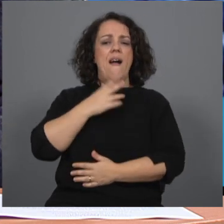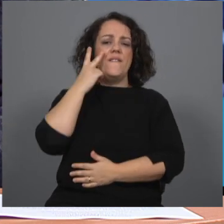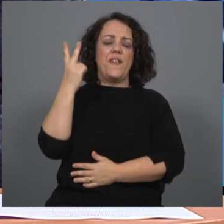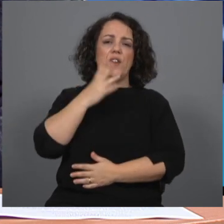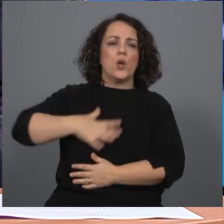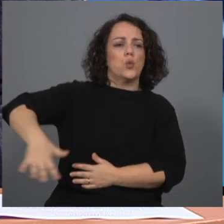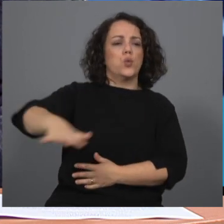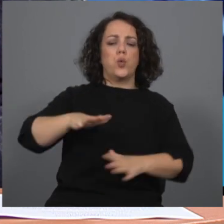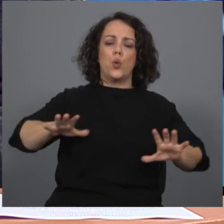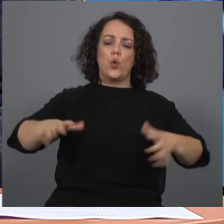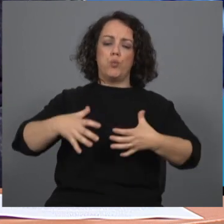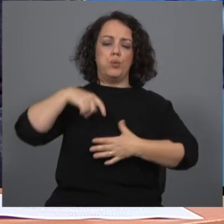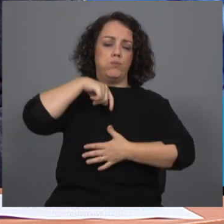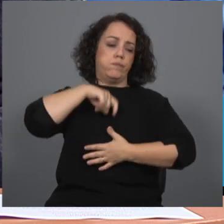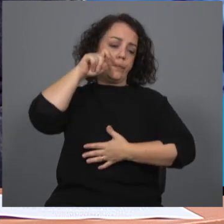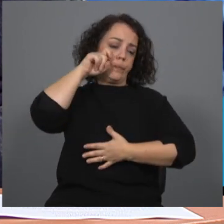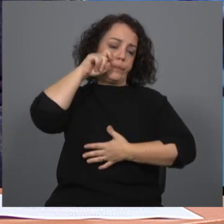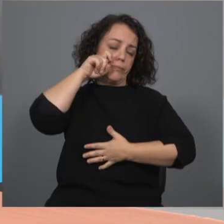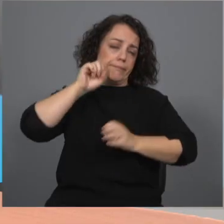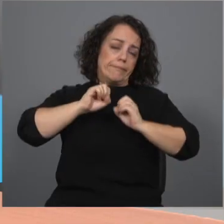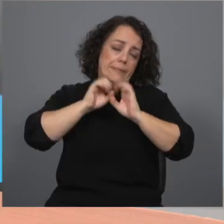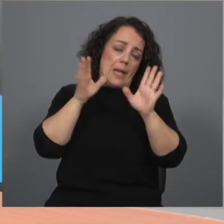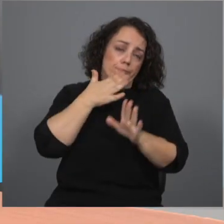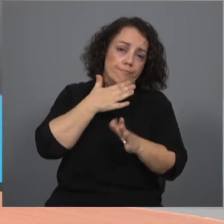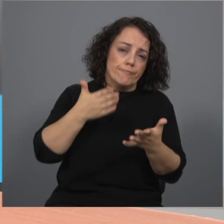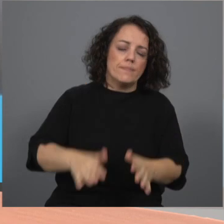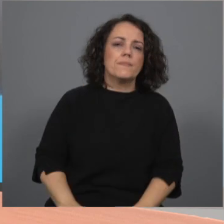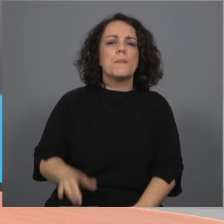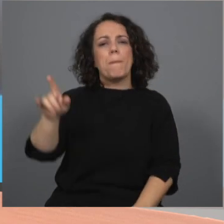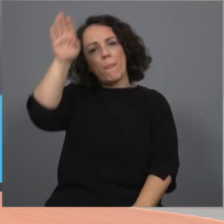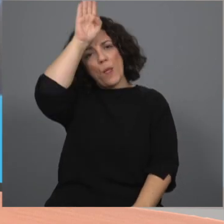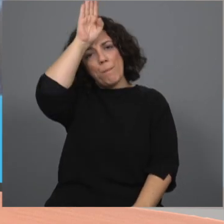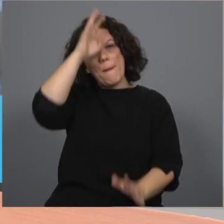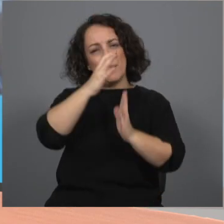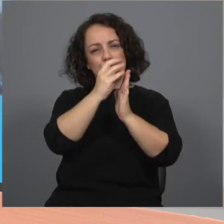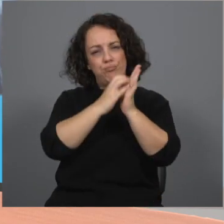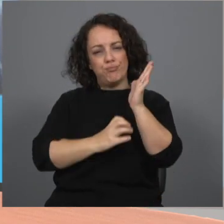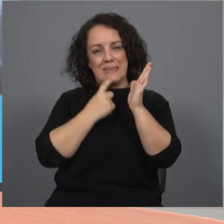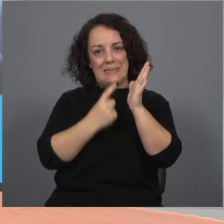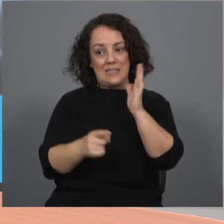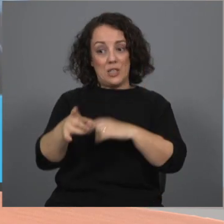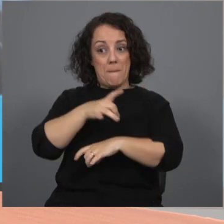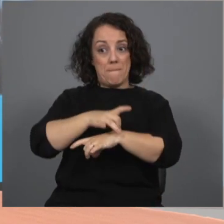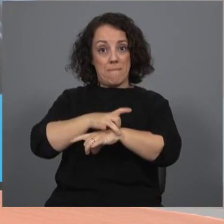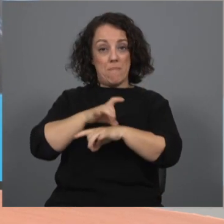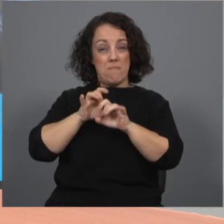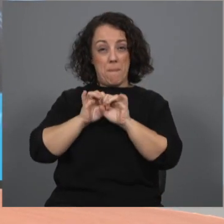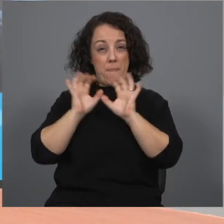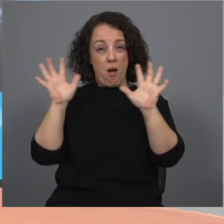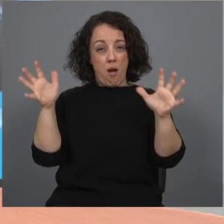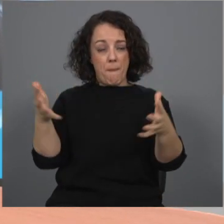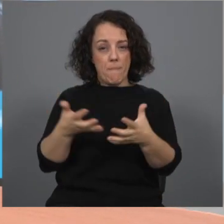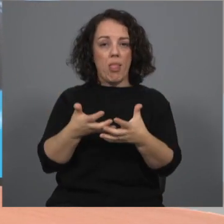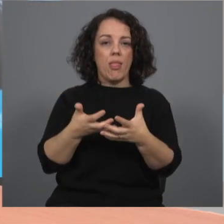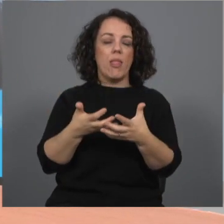grupo razoável. Pois está claro. Na mensagem, o Papa diz que a pandemia veio notar ou colocar em